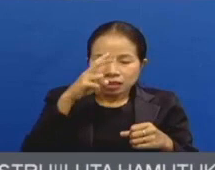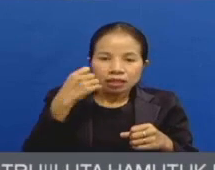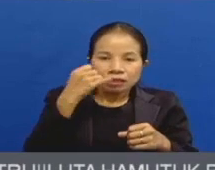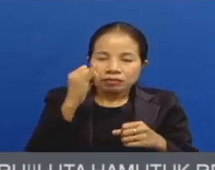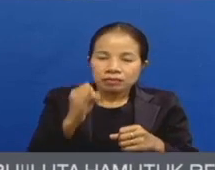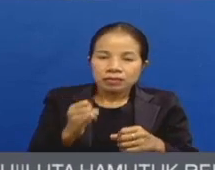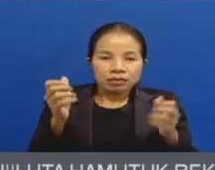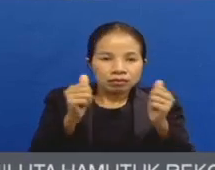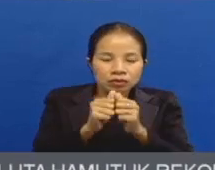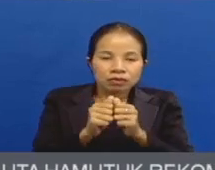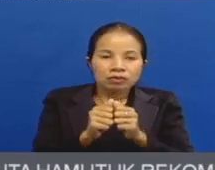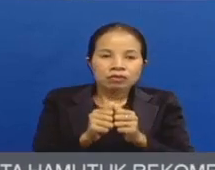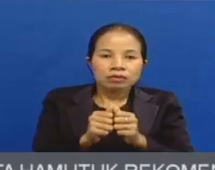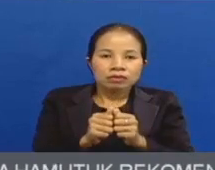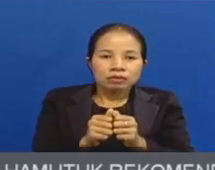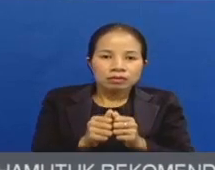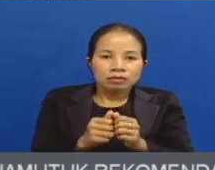intervista mutuk ho